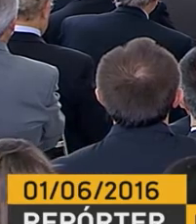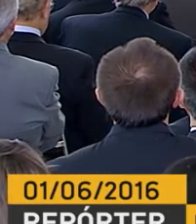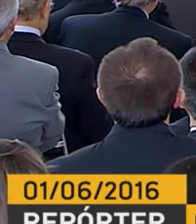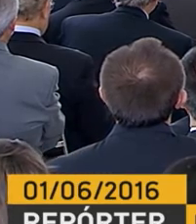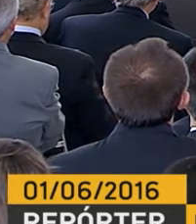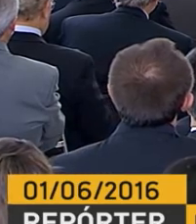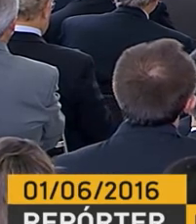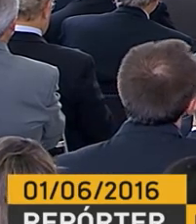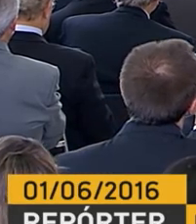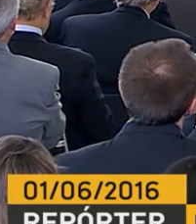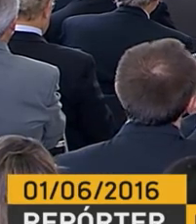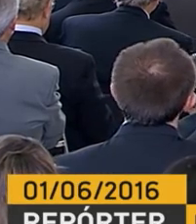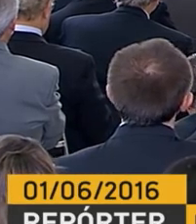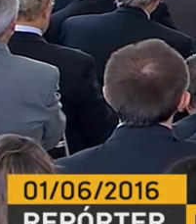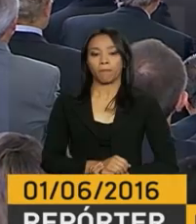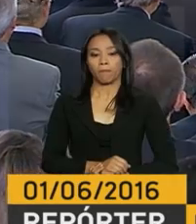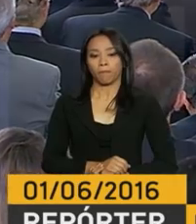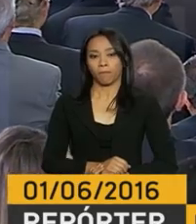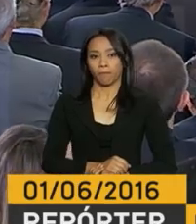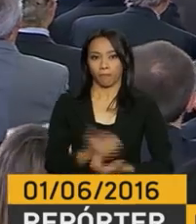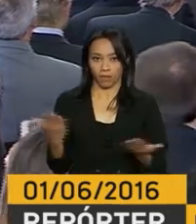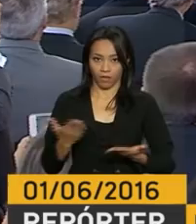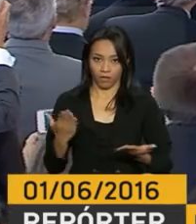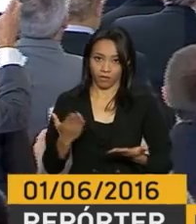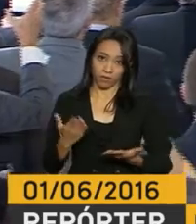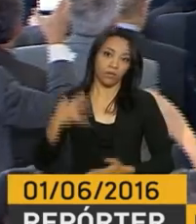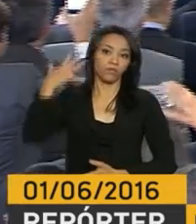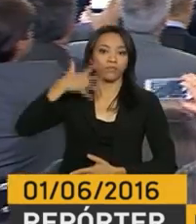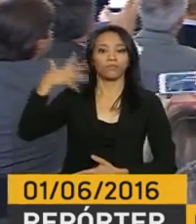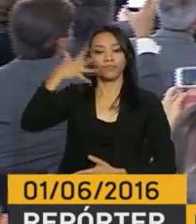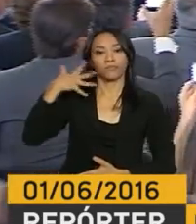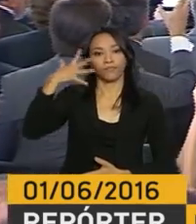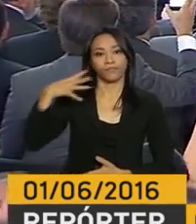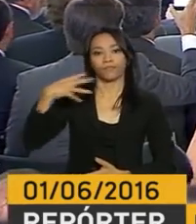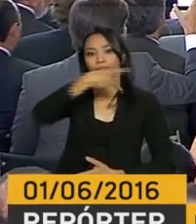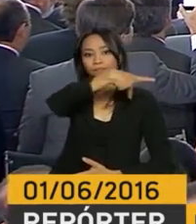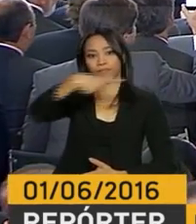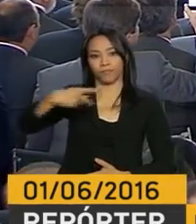com a palavra o senhor presidente da república em exercício Michel